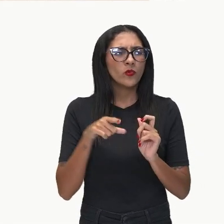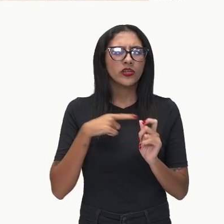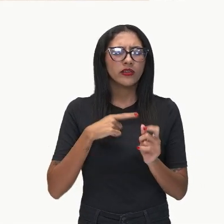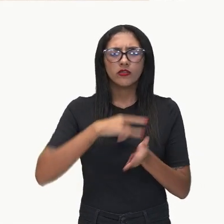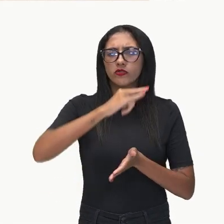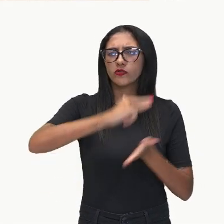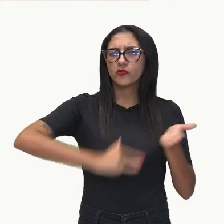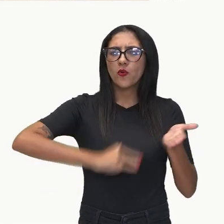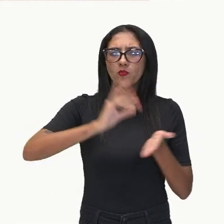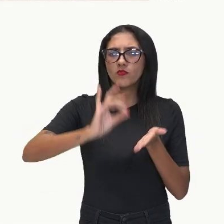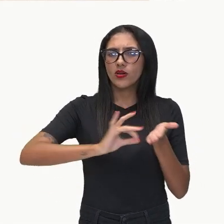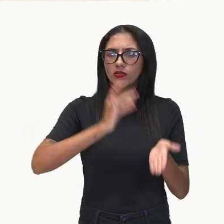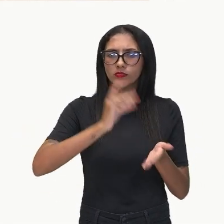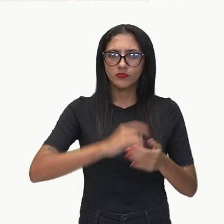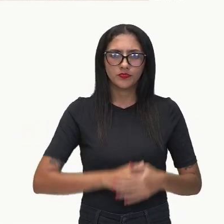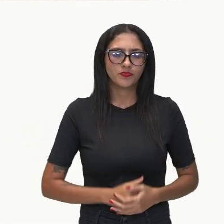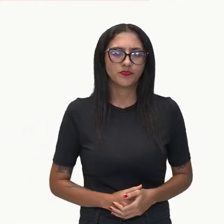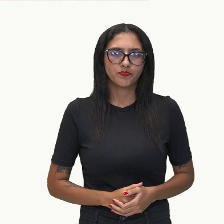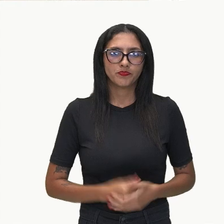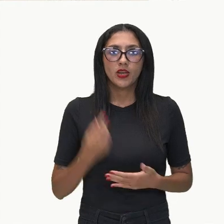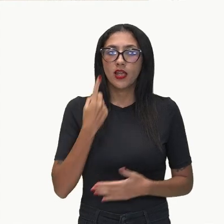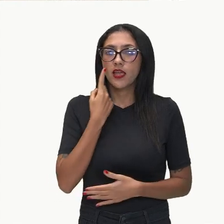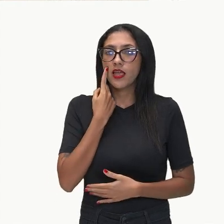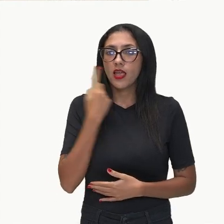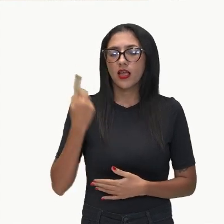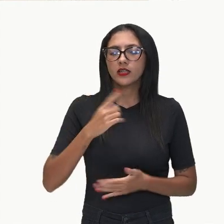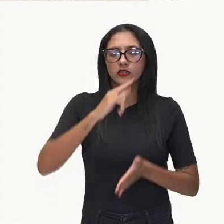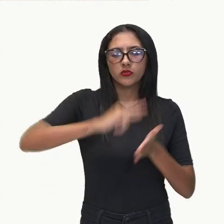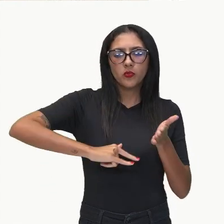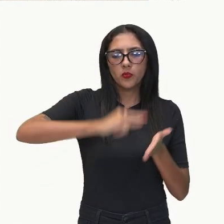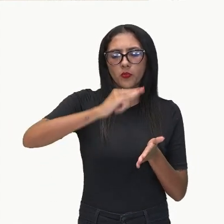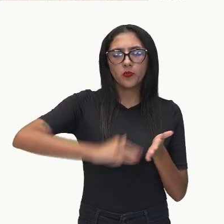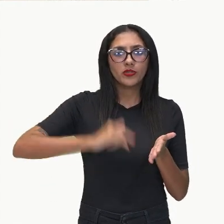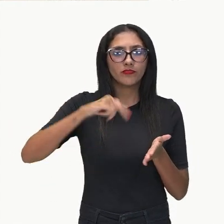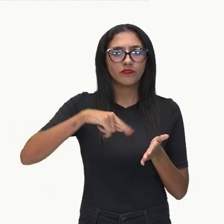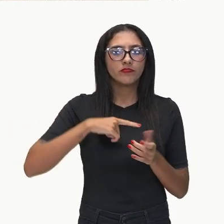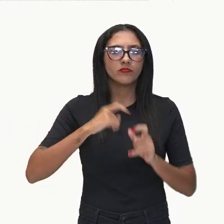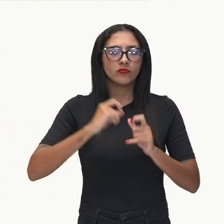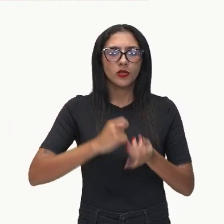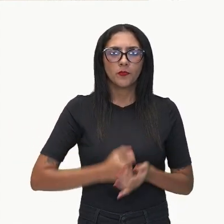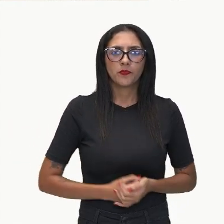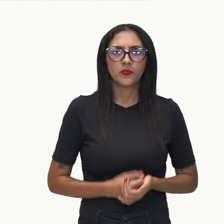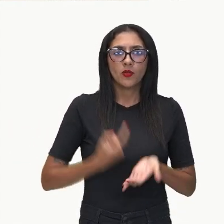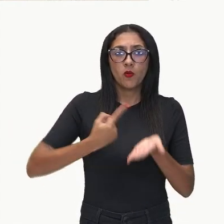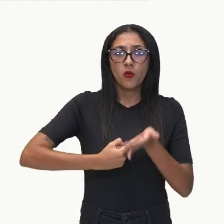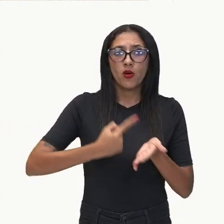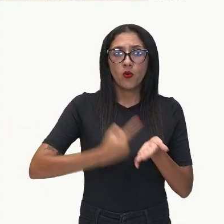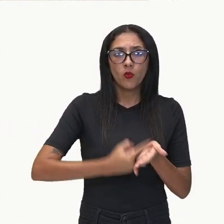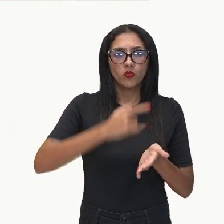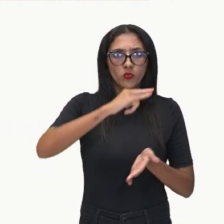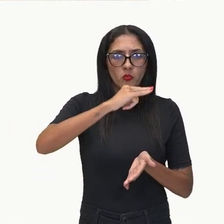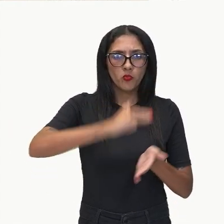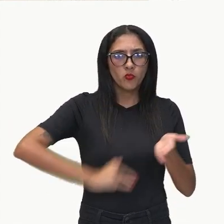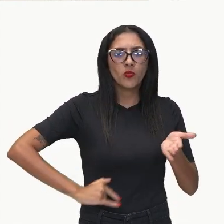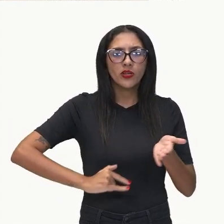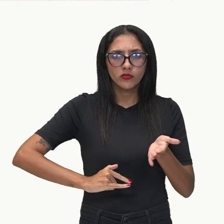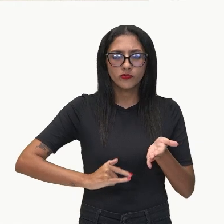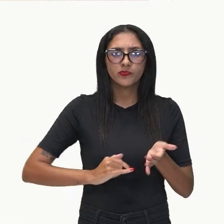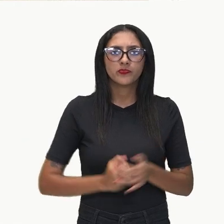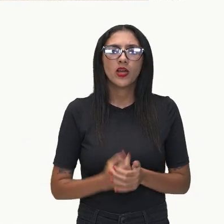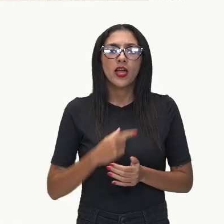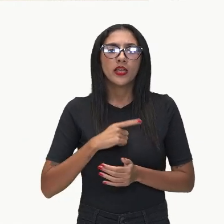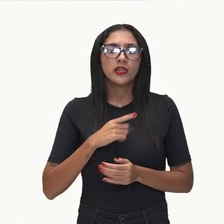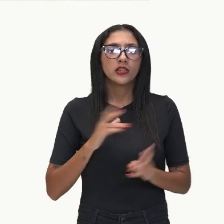aqui? Esse Tratado, né, de Versalhes foi um acordo que foi celebrado lá pelos países envolvidos na Primeira